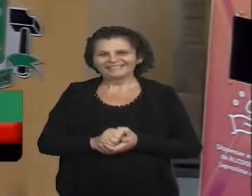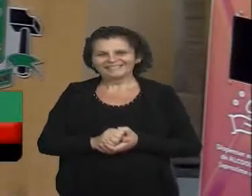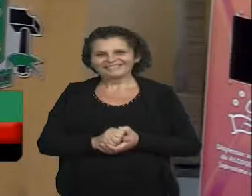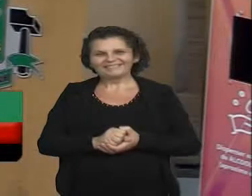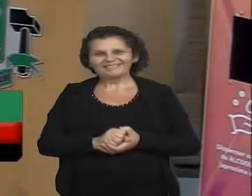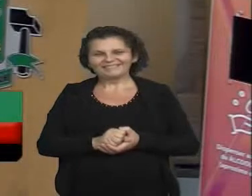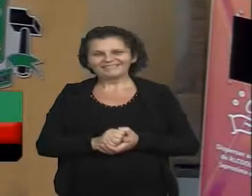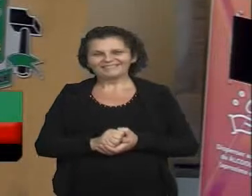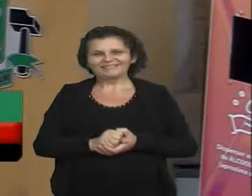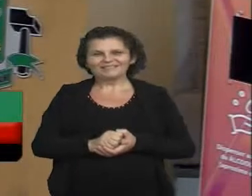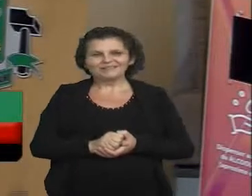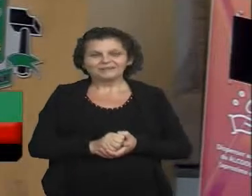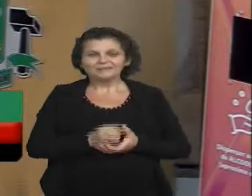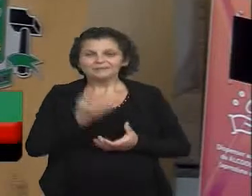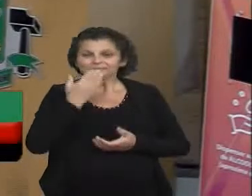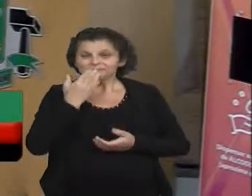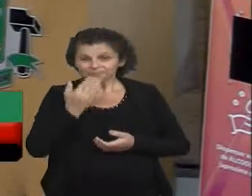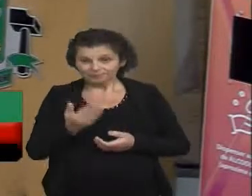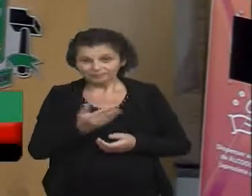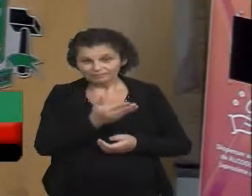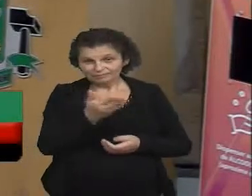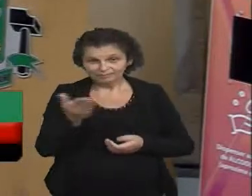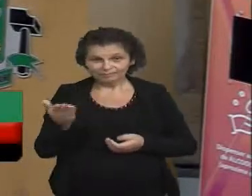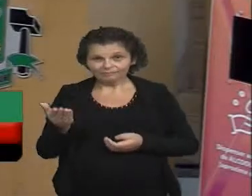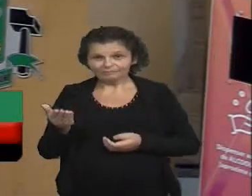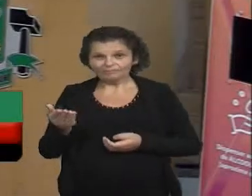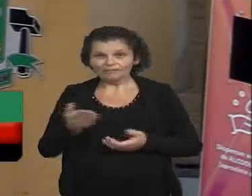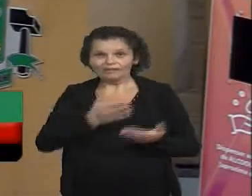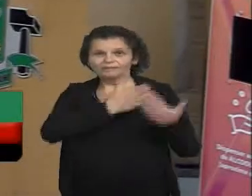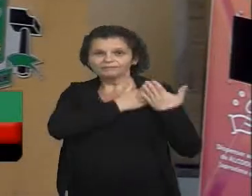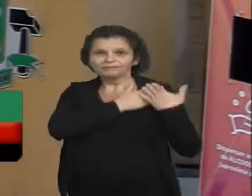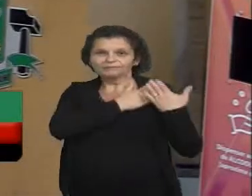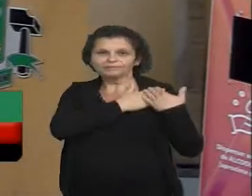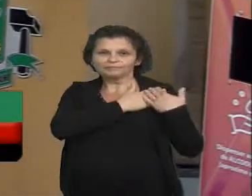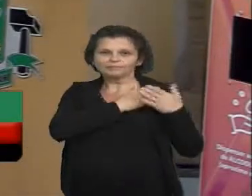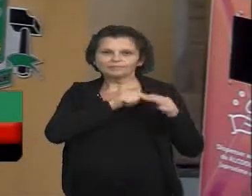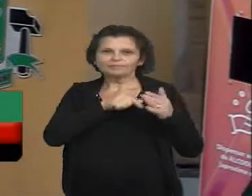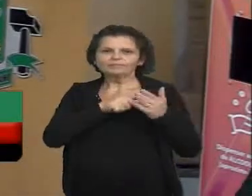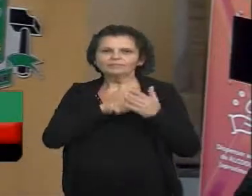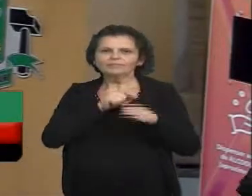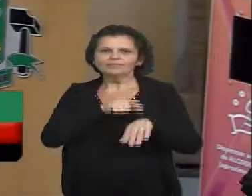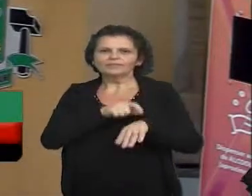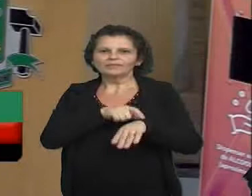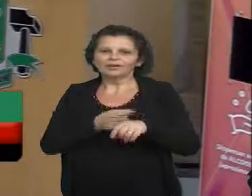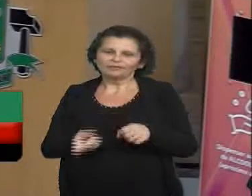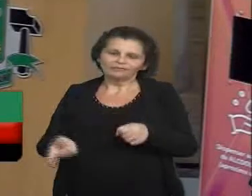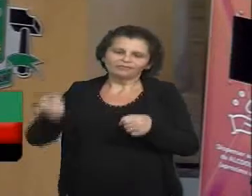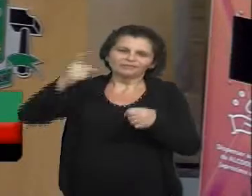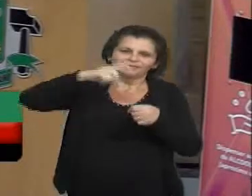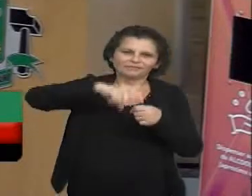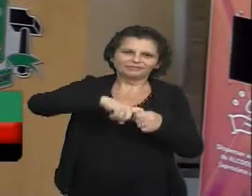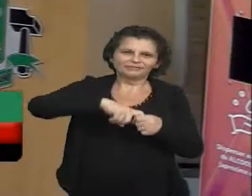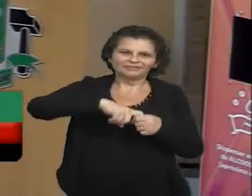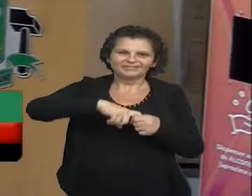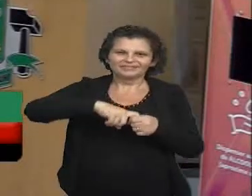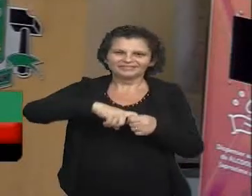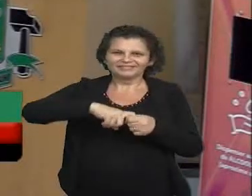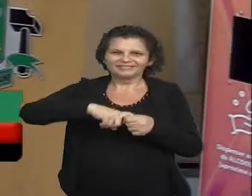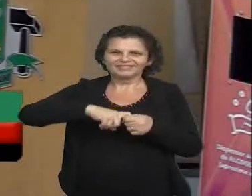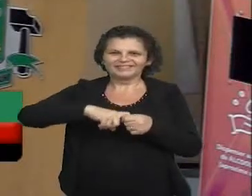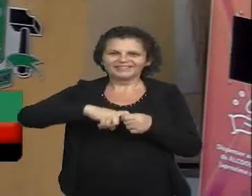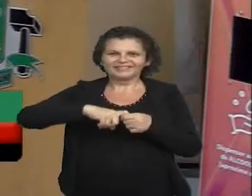Tá. Pessoal, eu vou solicitar aqui que o responsável pelo tempo dos vereadores que retorne.